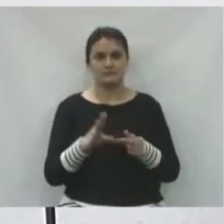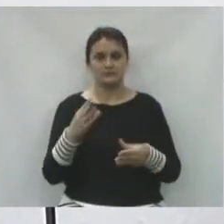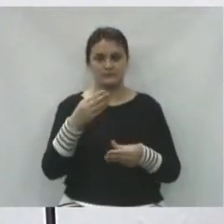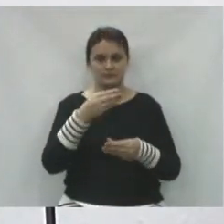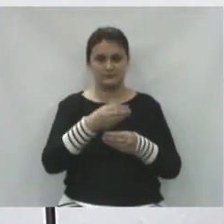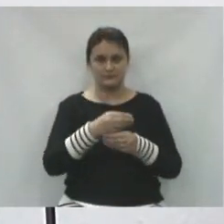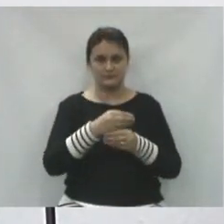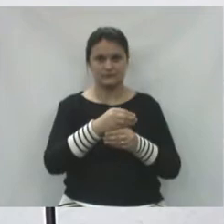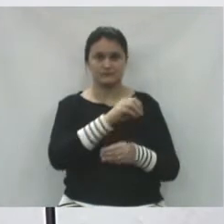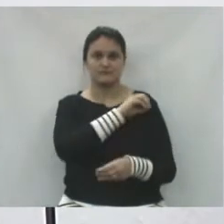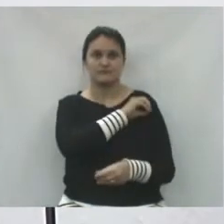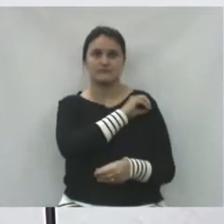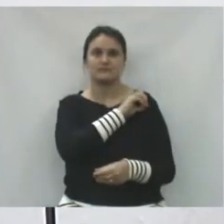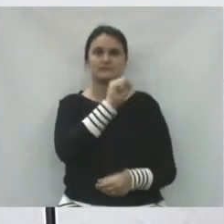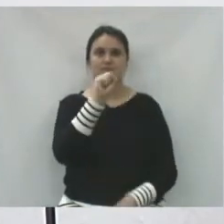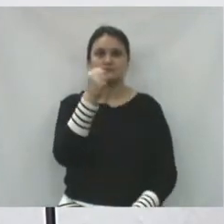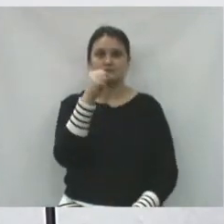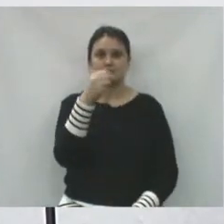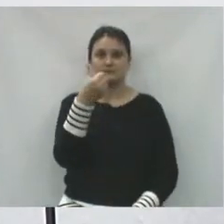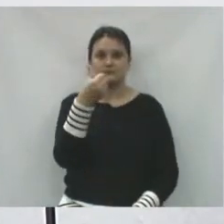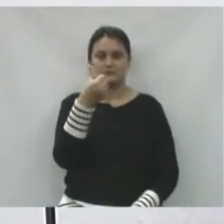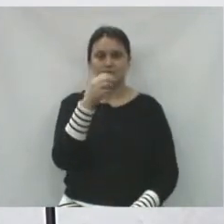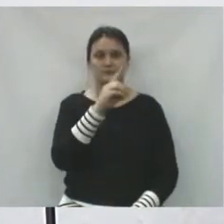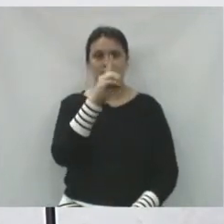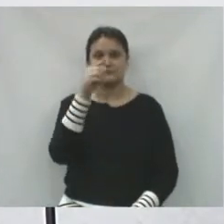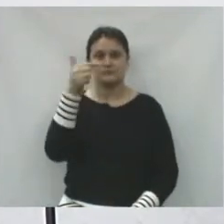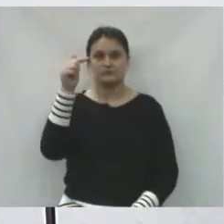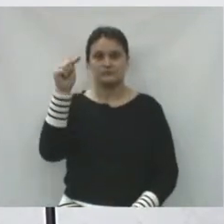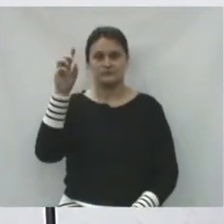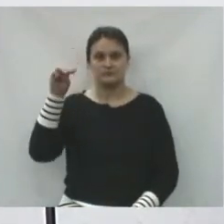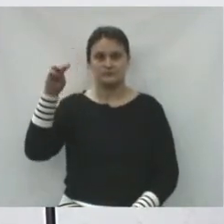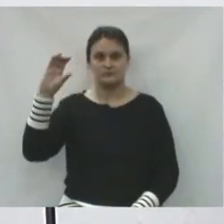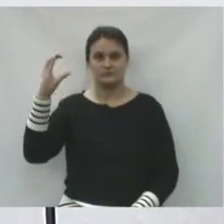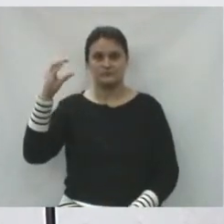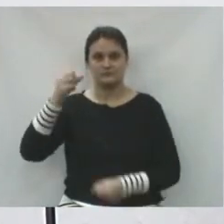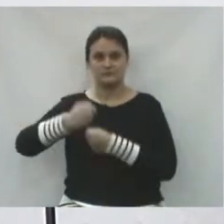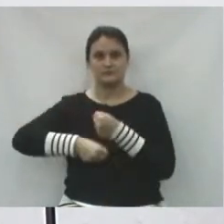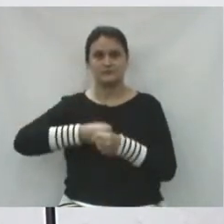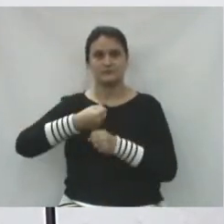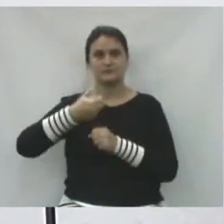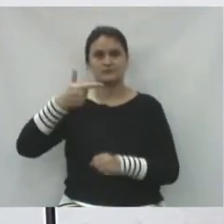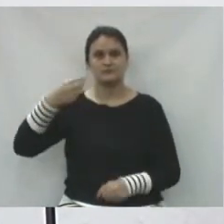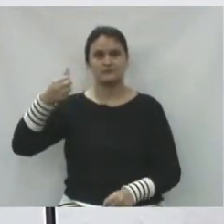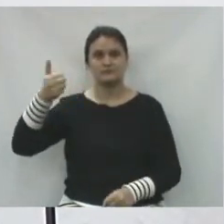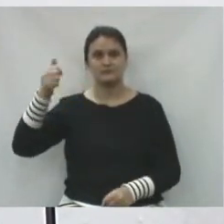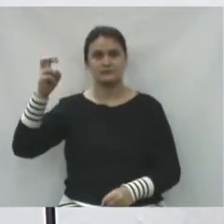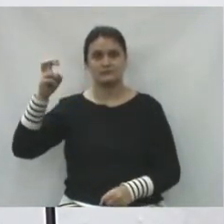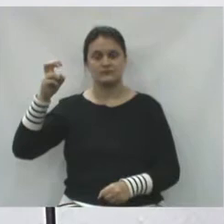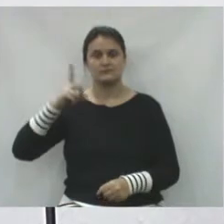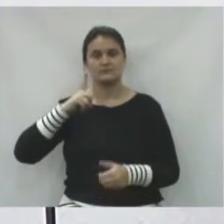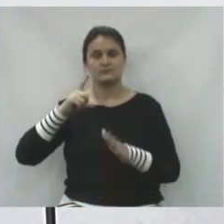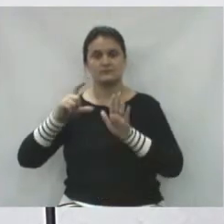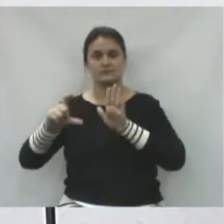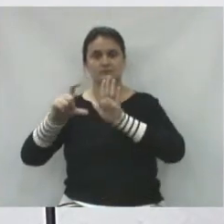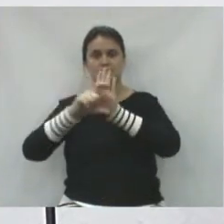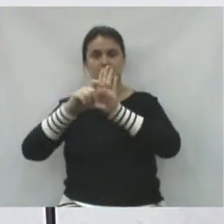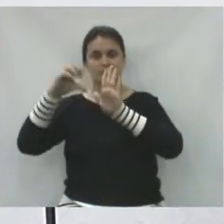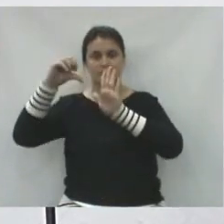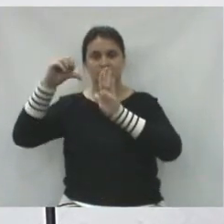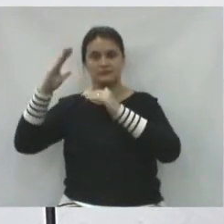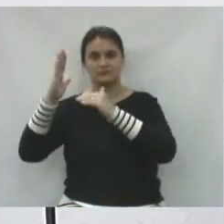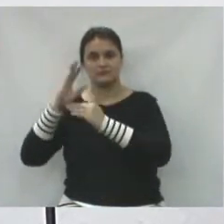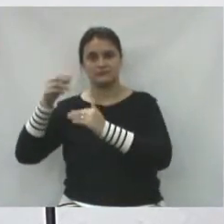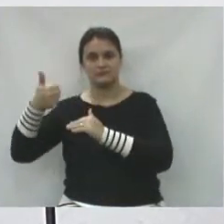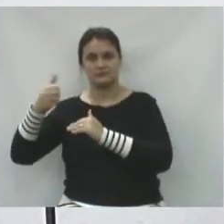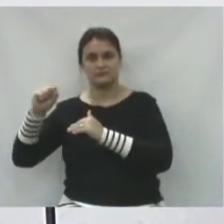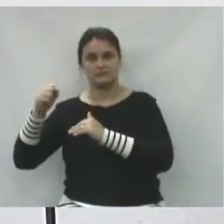emenda constitucional número 86, do dia 17 de março de 2015, acrescentou os parágrafos 9º